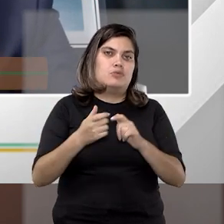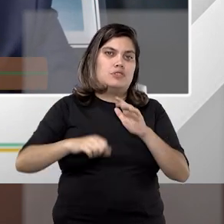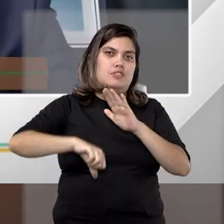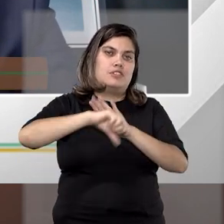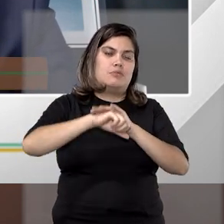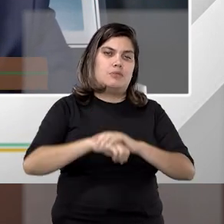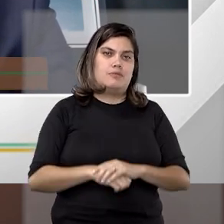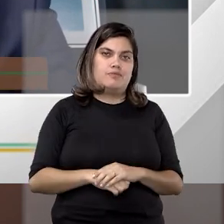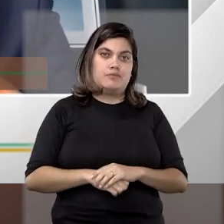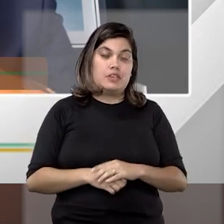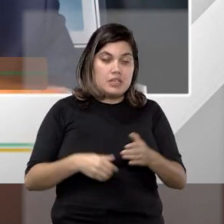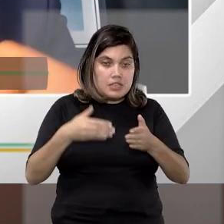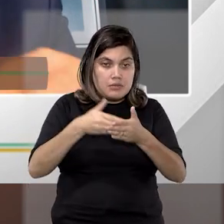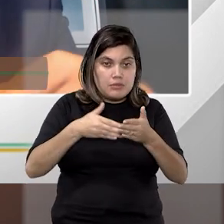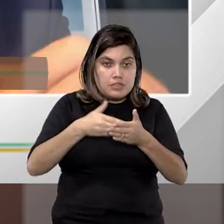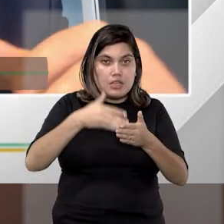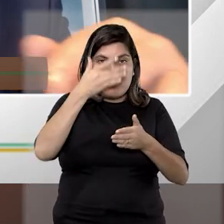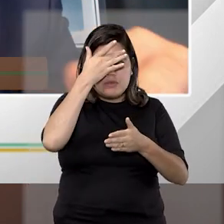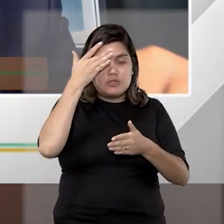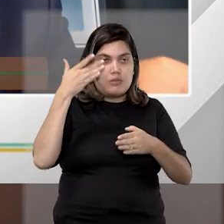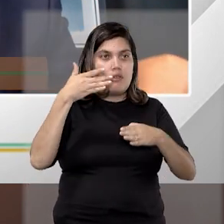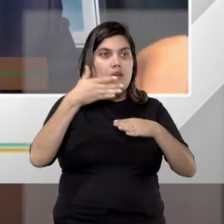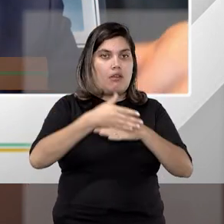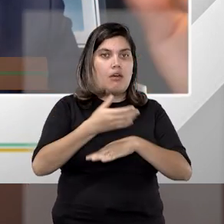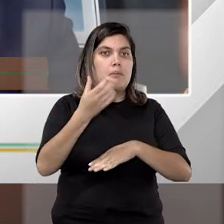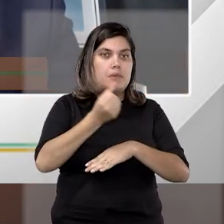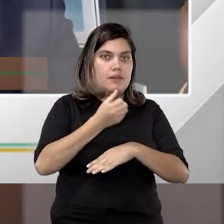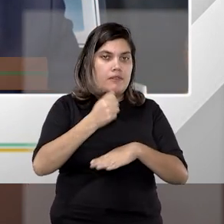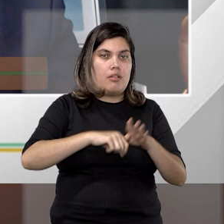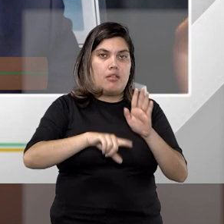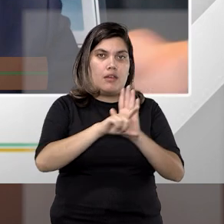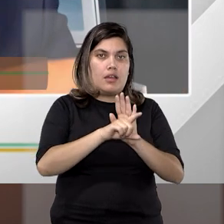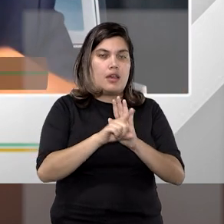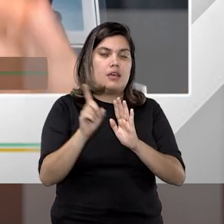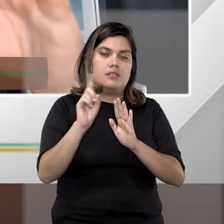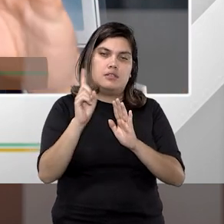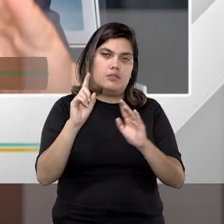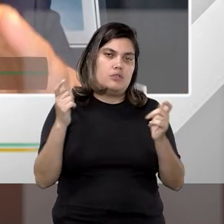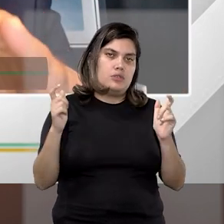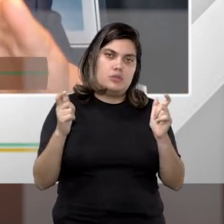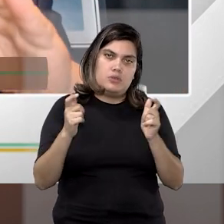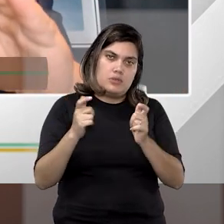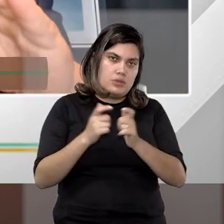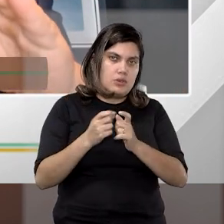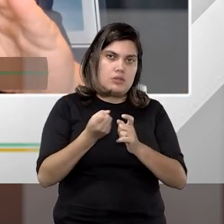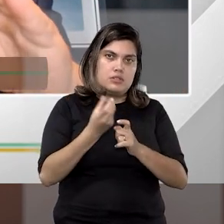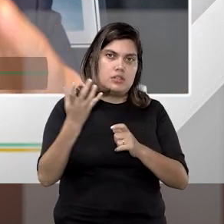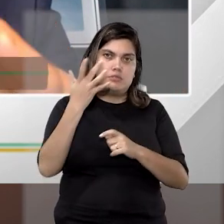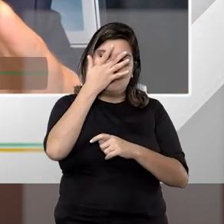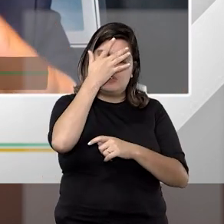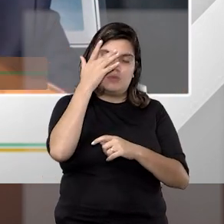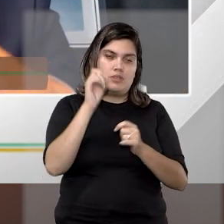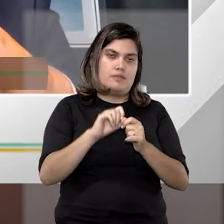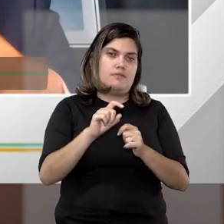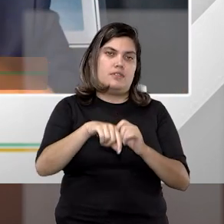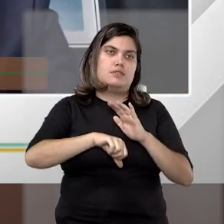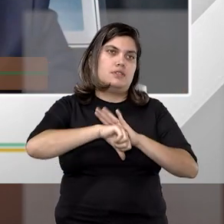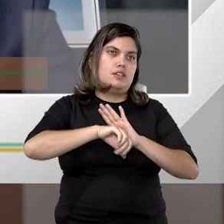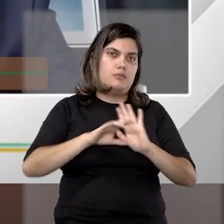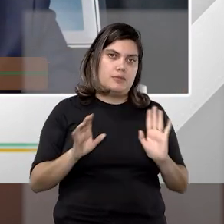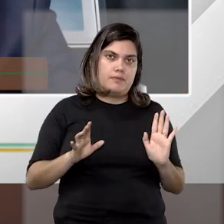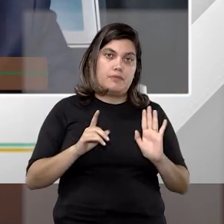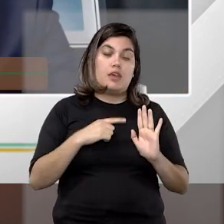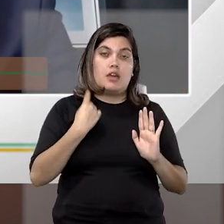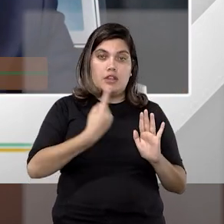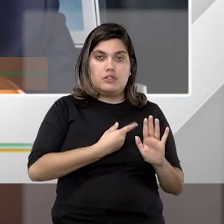redução de criminalidade e o pedir as pessoas acessar benefícios legais não reduz o número de pessoas